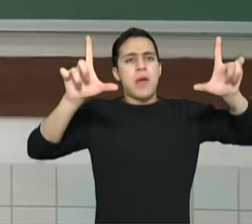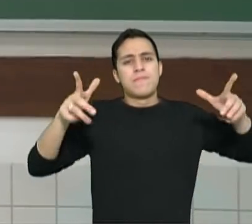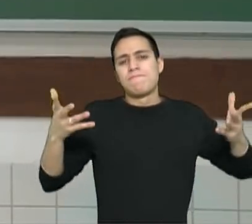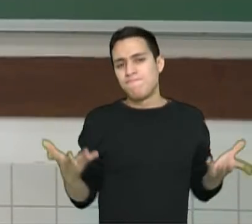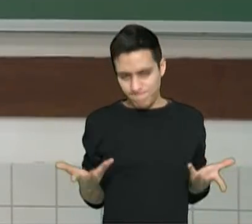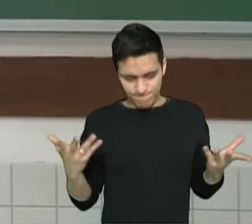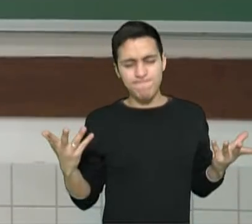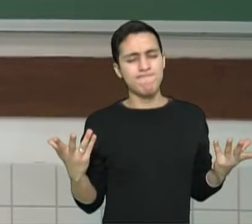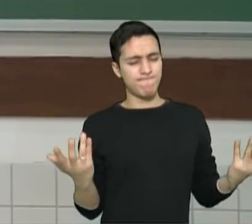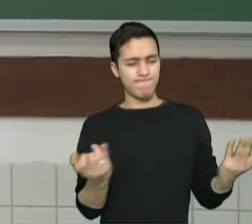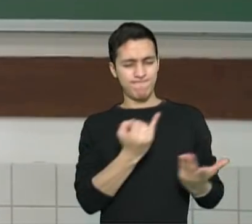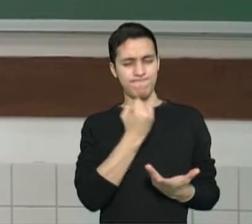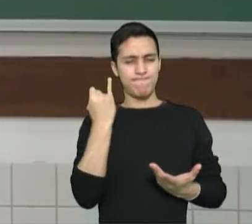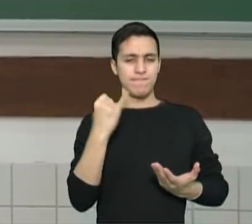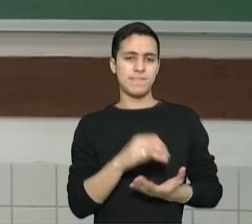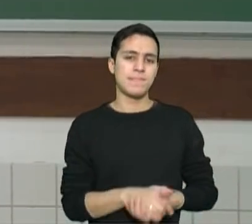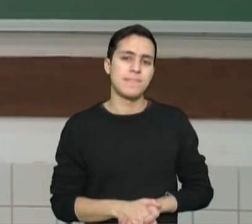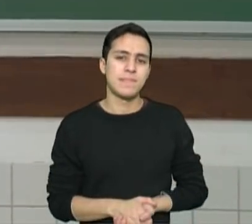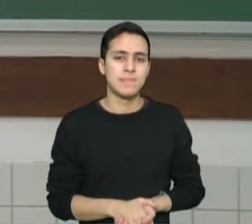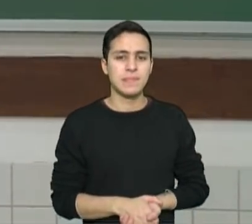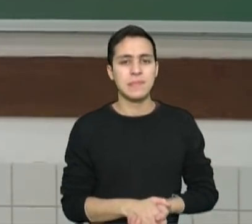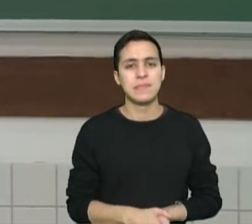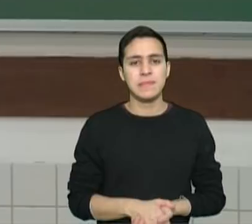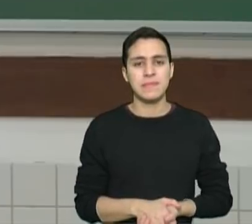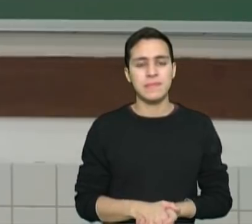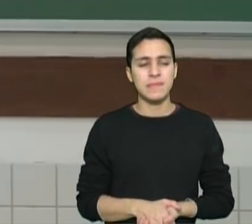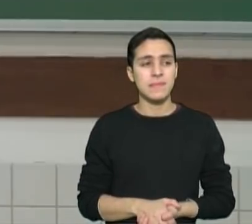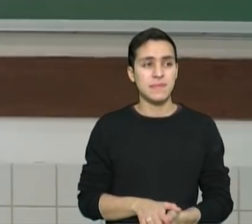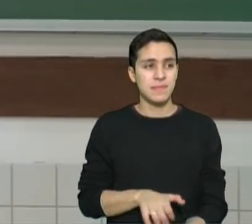muito importante, né?